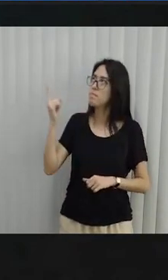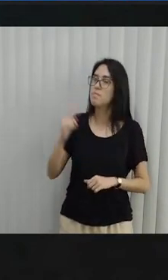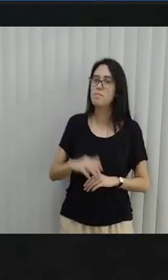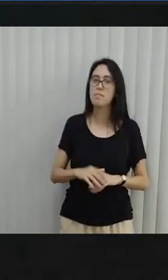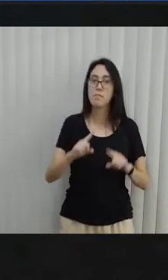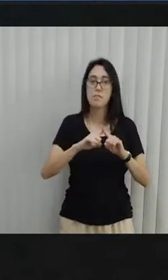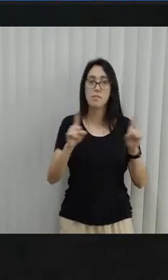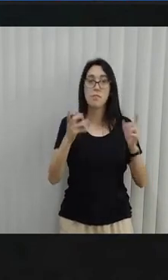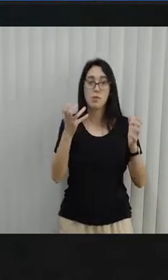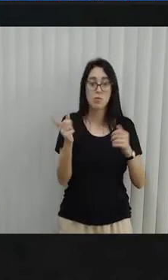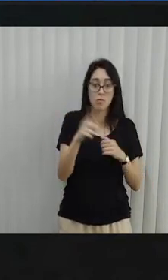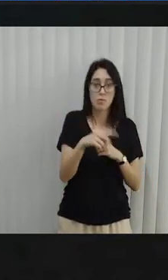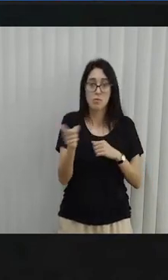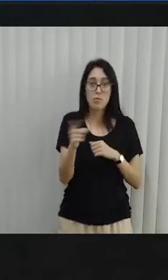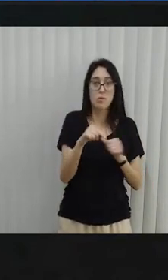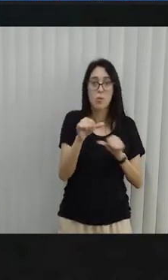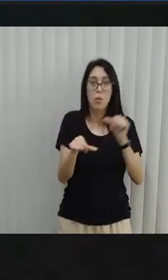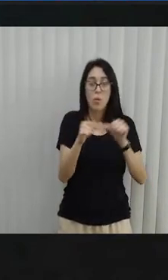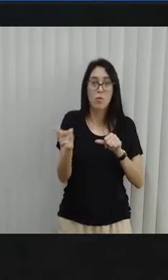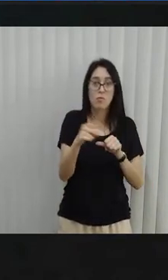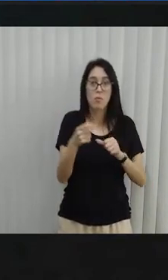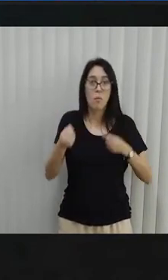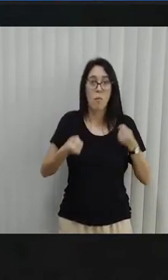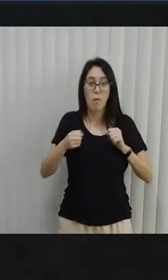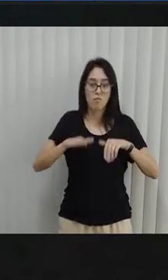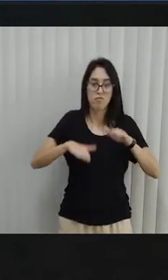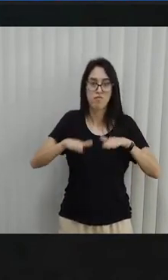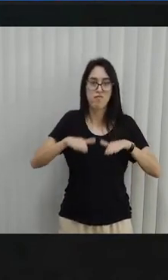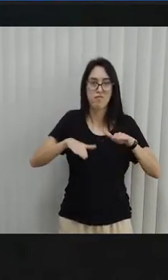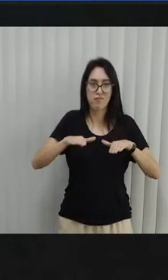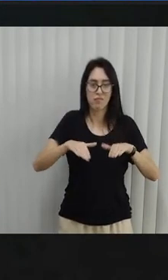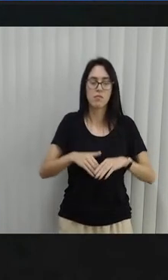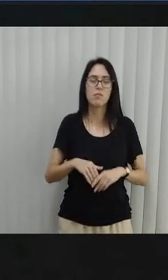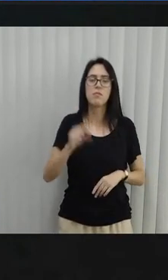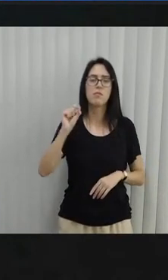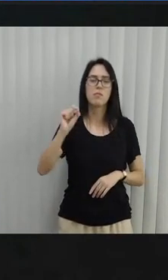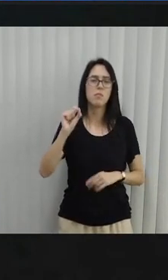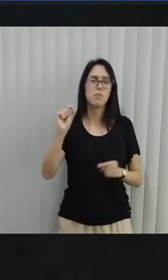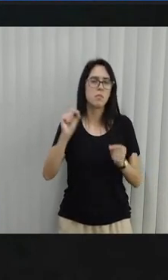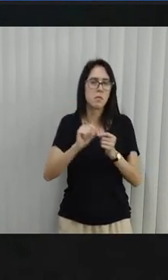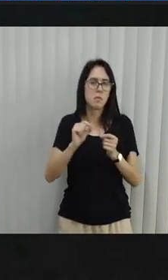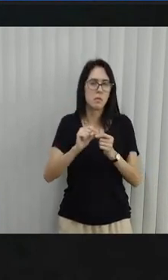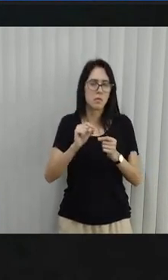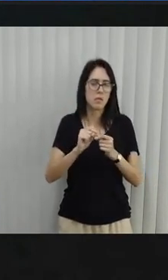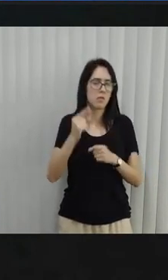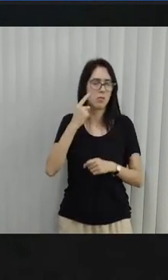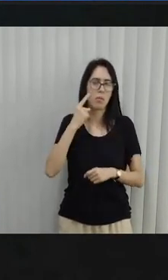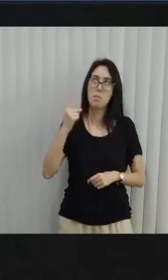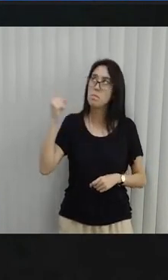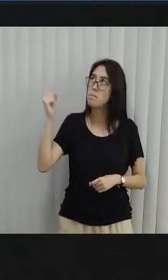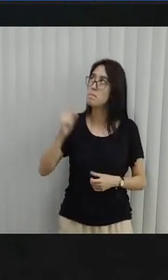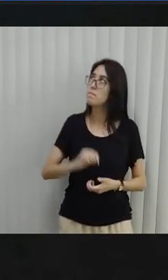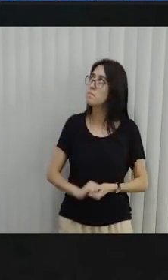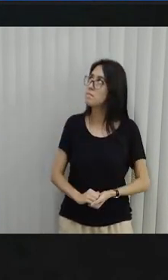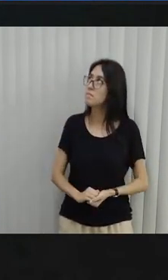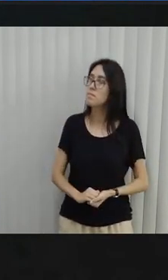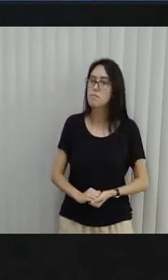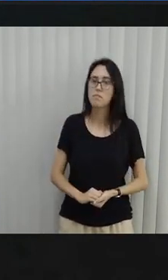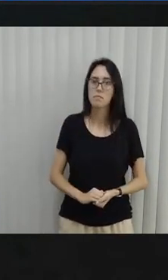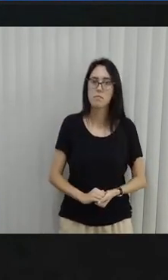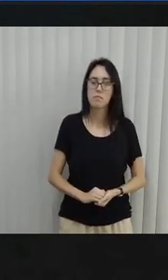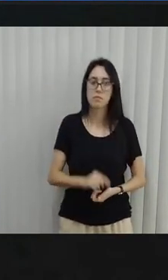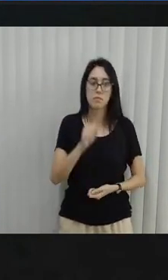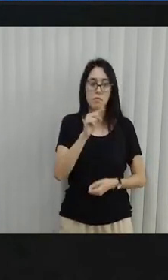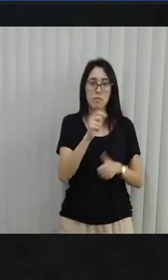assim, ó, troca a fantasia, troca, e ele fica correndo, a perninha dele fica mexendo. O que eu vou usar? Vou usar um sempre, nesse bloco de